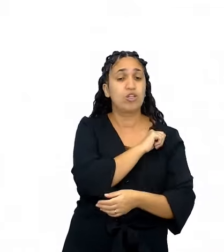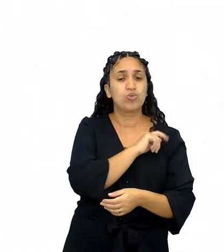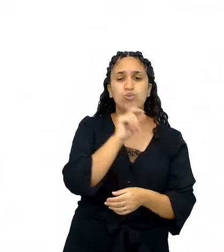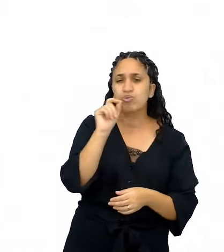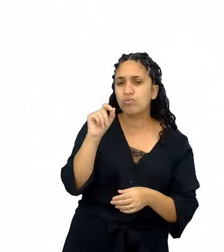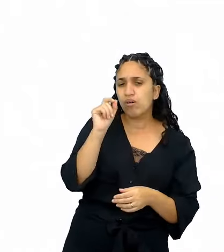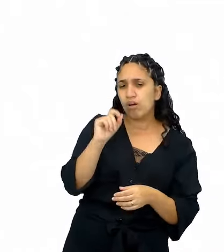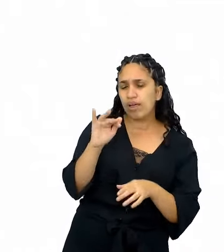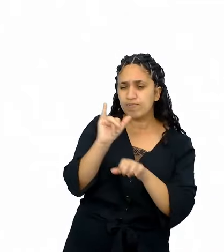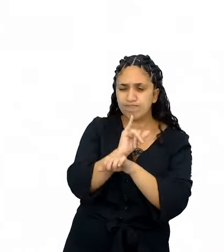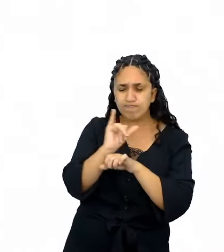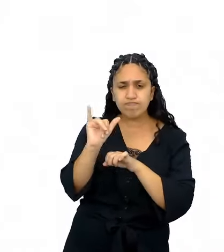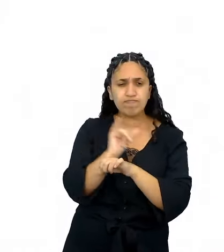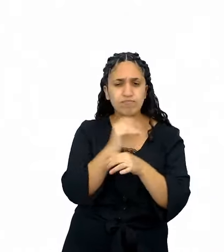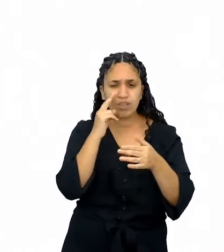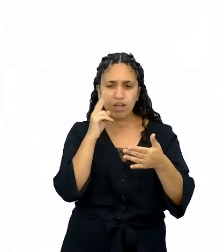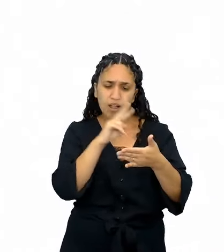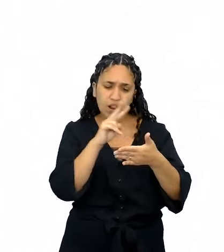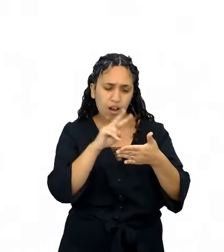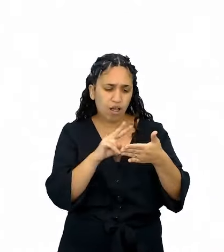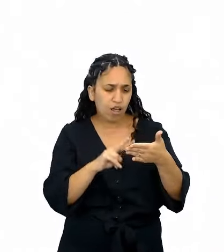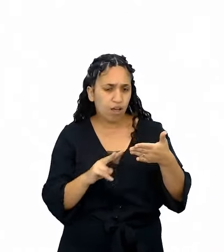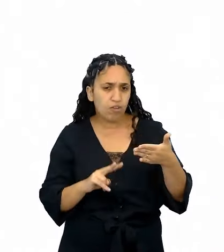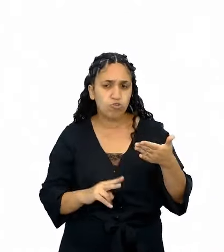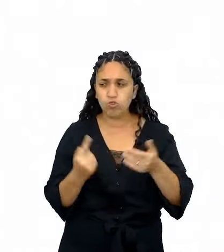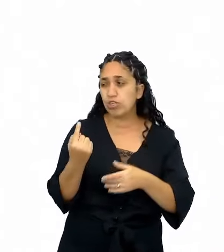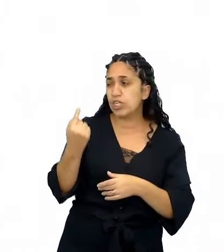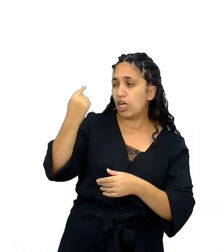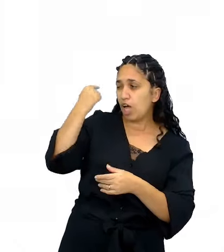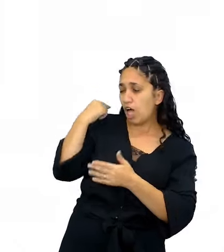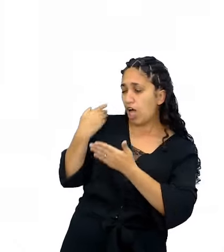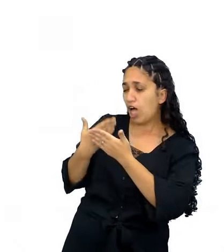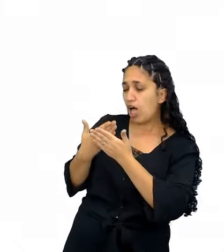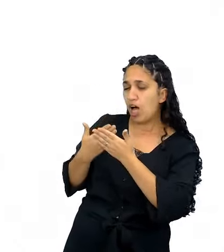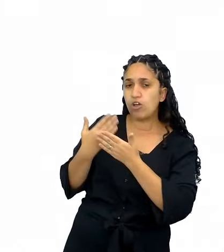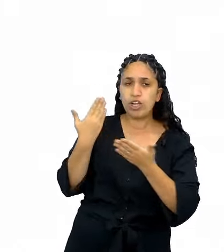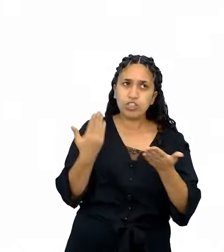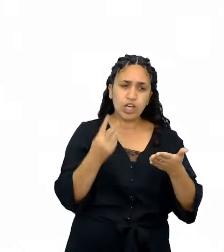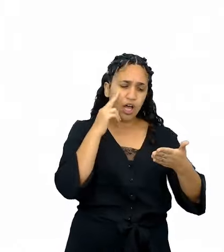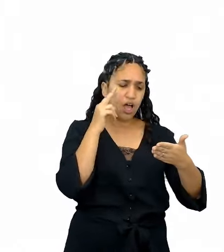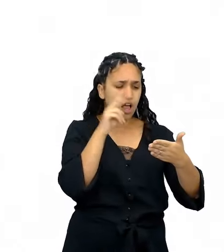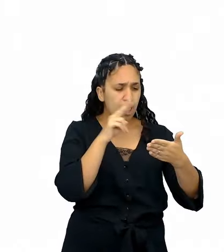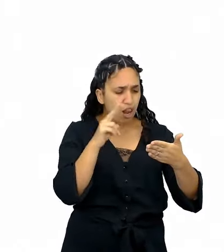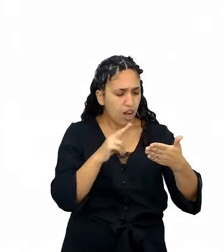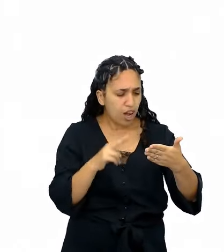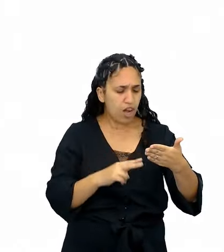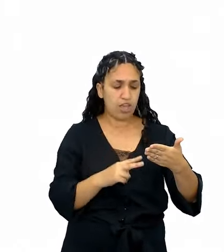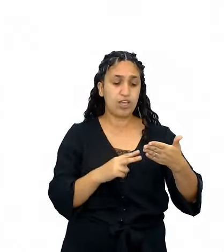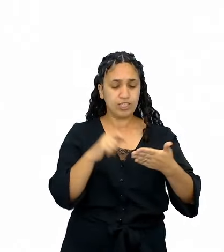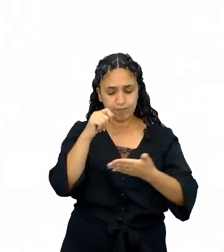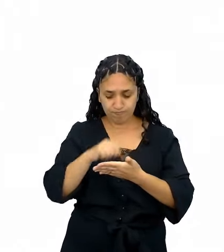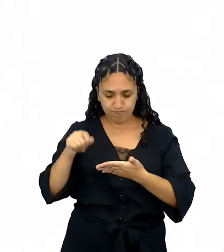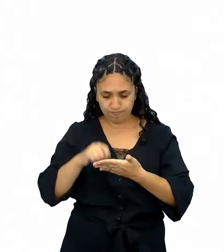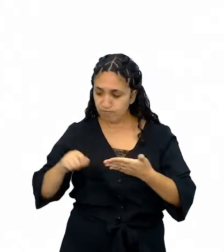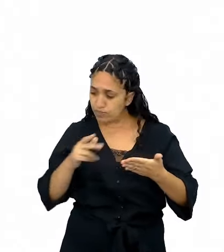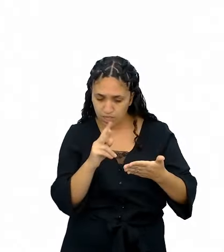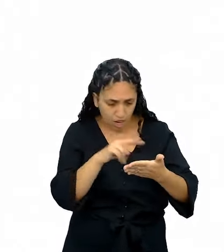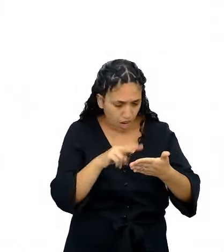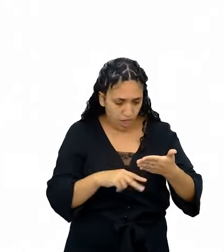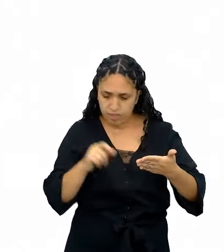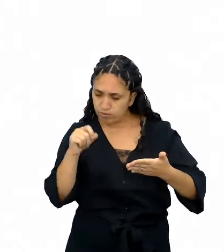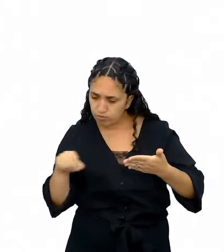texto disponibilizado para o estudo do tema anteriormente escolhido pelo grupo, não